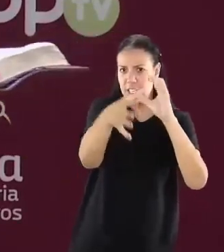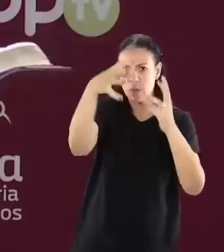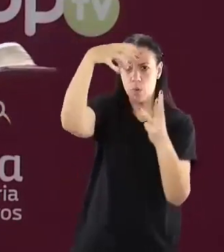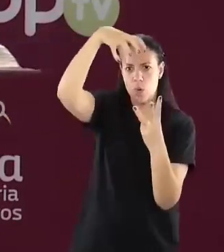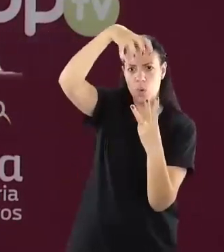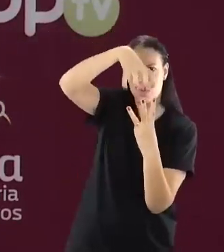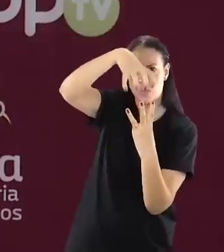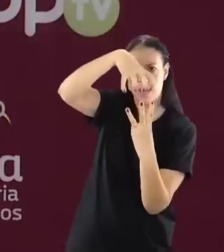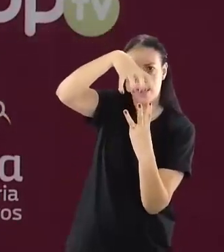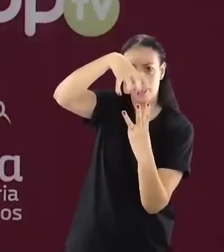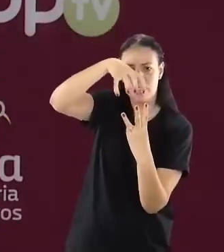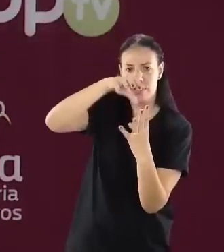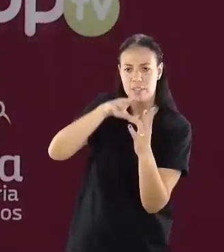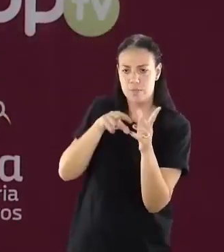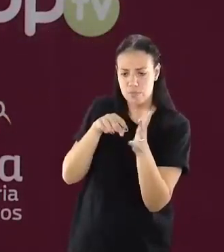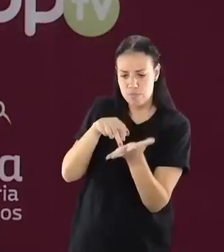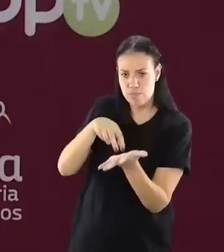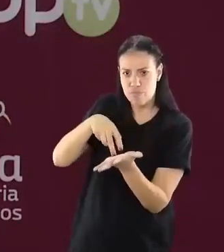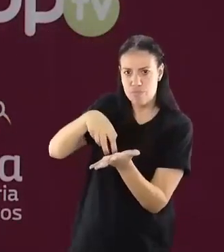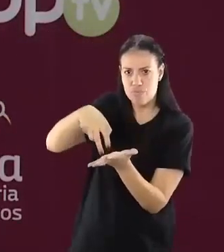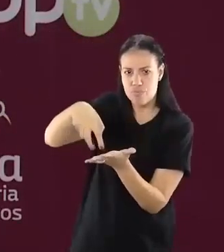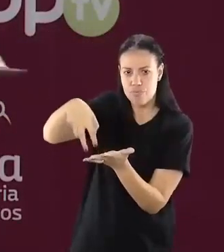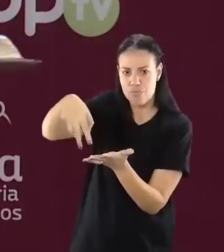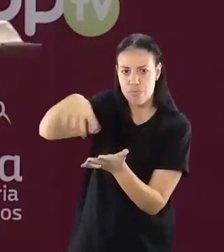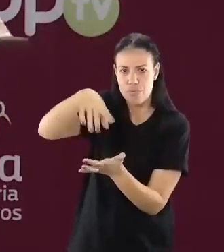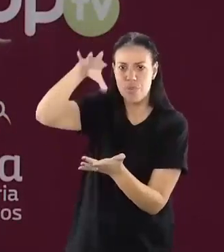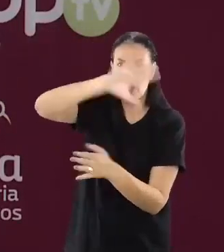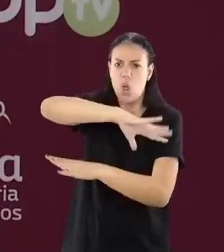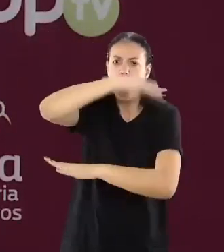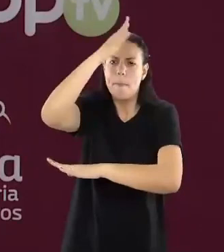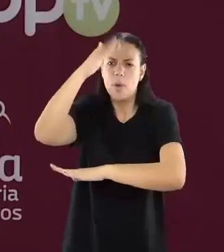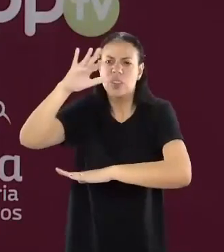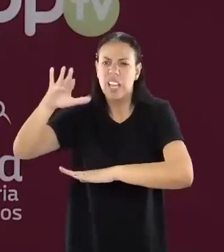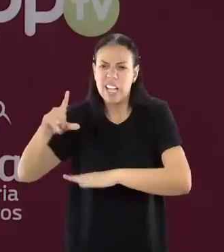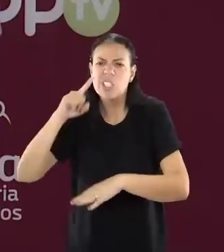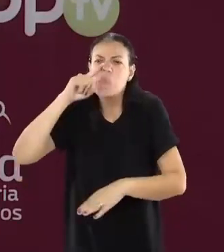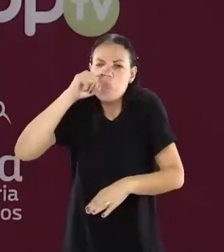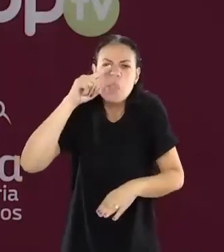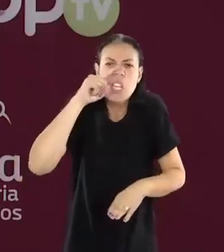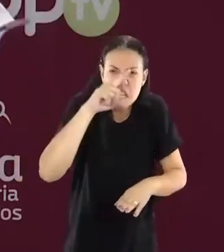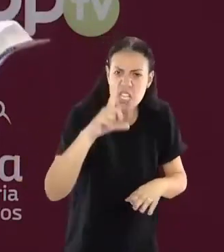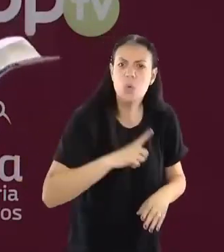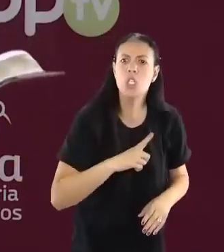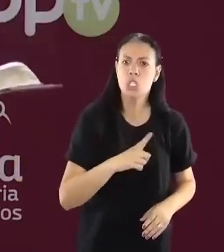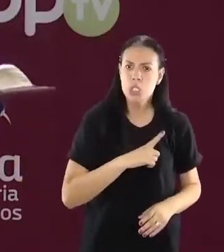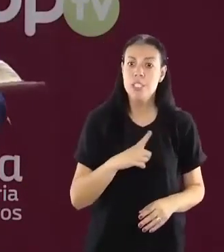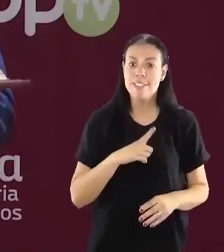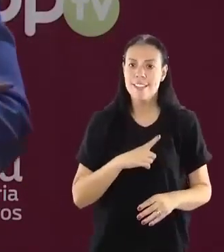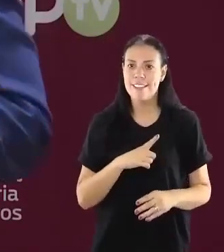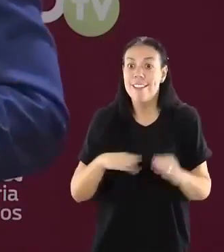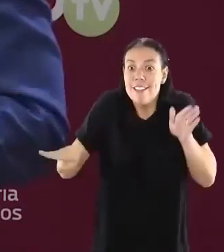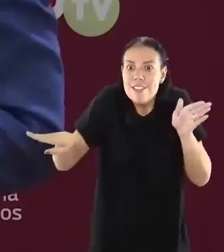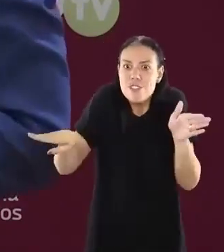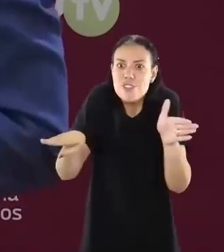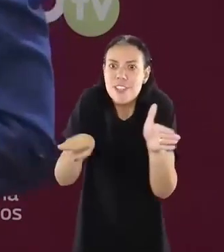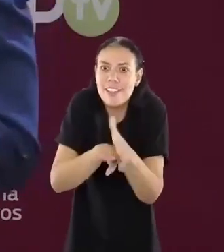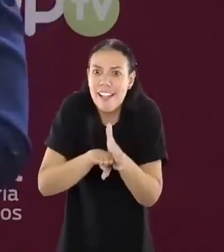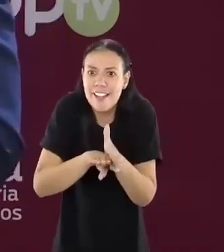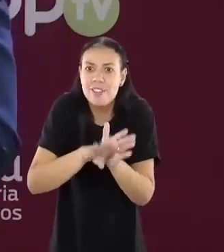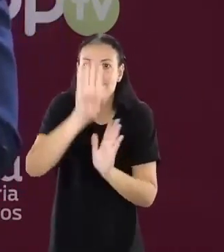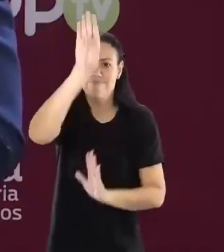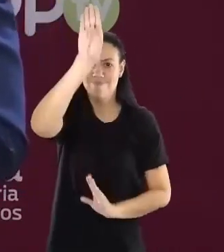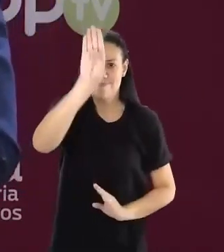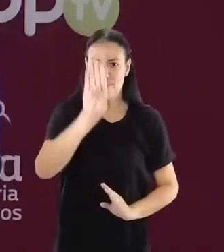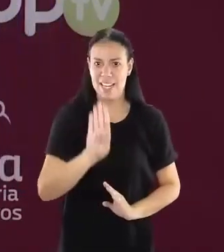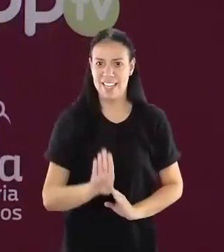por vales, por montanhas, por lugares cheios de perigos, e vieram aonde? Vieram até Belém.